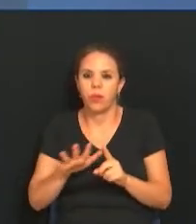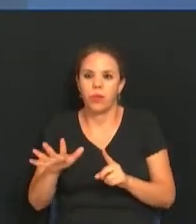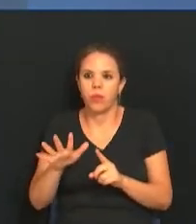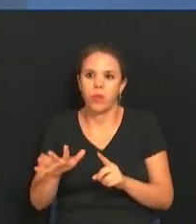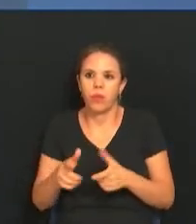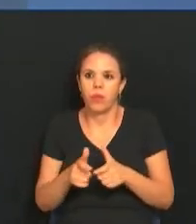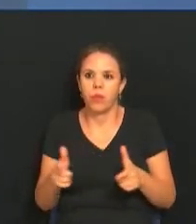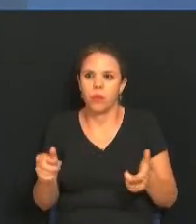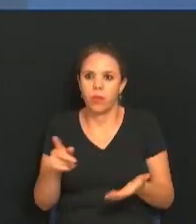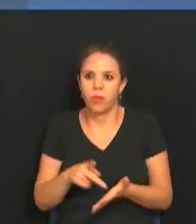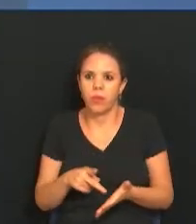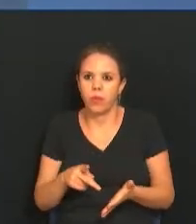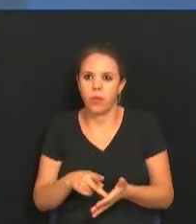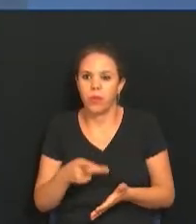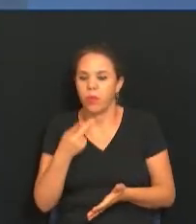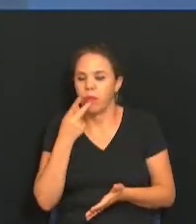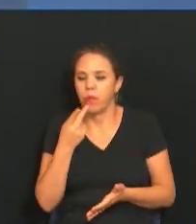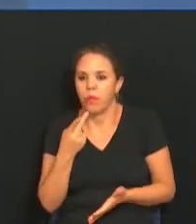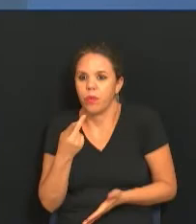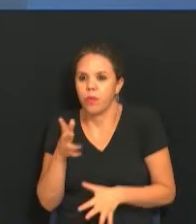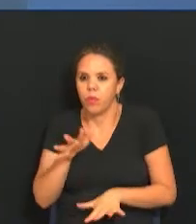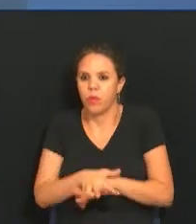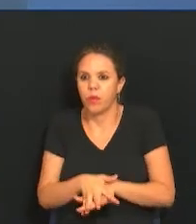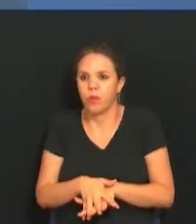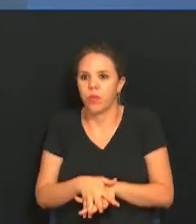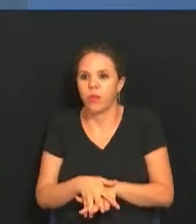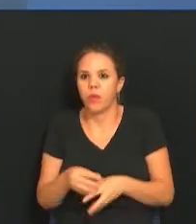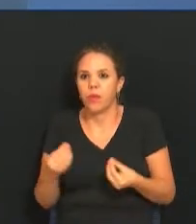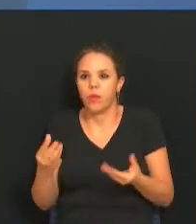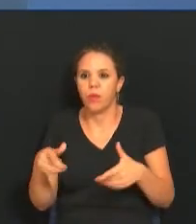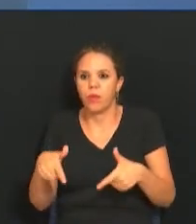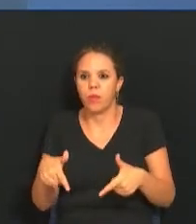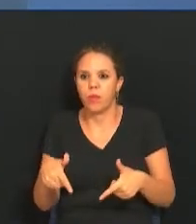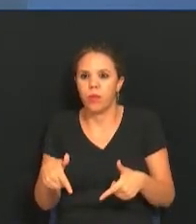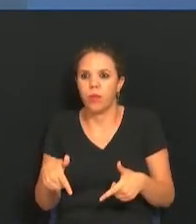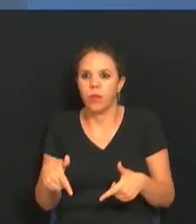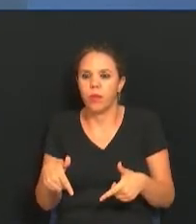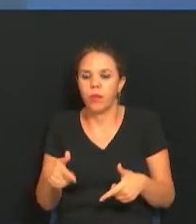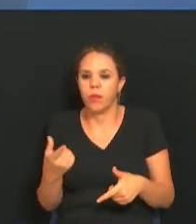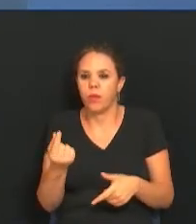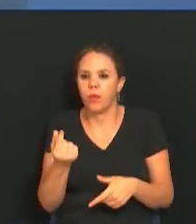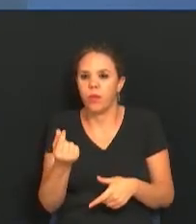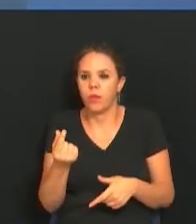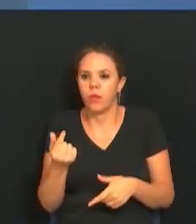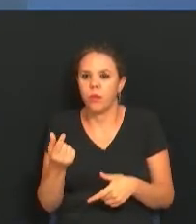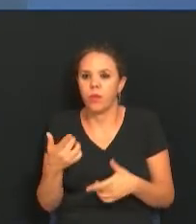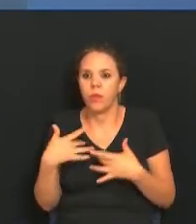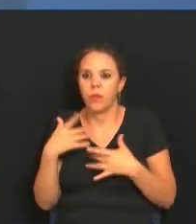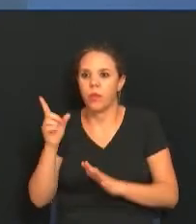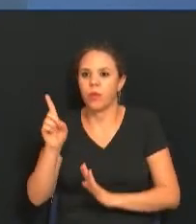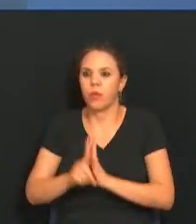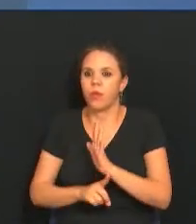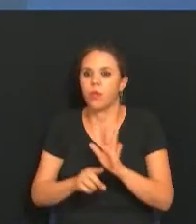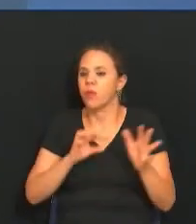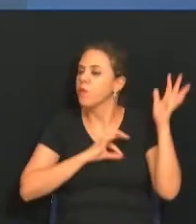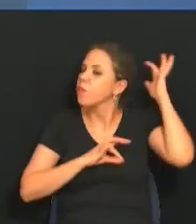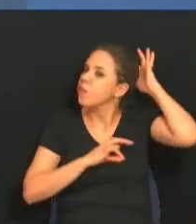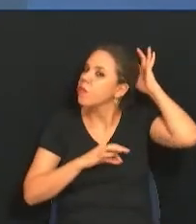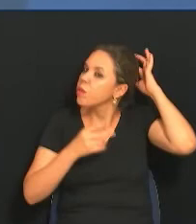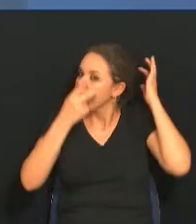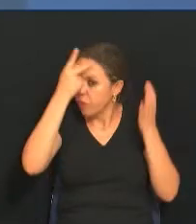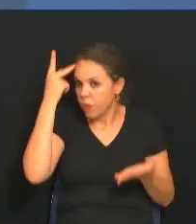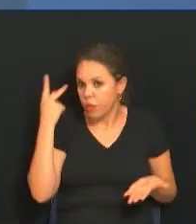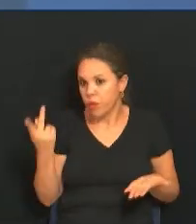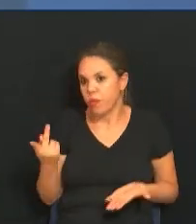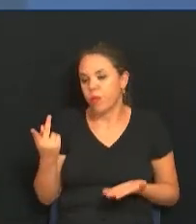grande verdade é que você faz inclusão quando você dá emprego. Você dá emprego, você dá dinheiro, você dá direitos, você dá o salário da pessoa e você